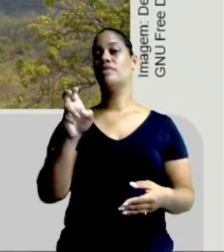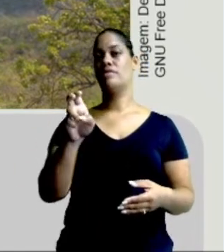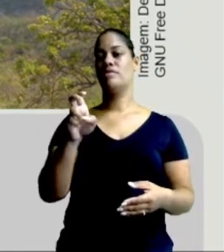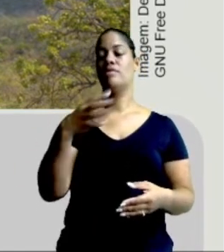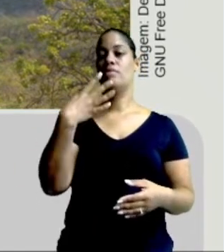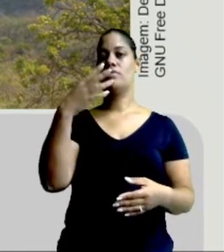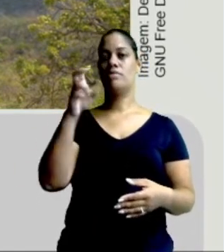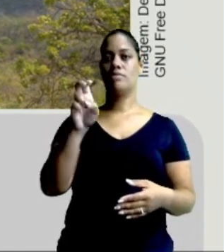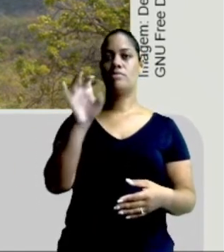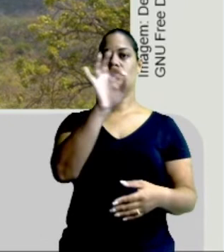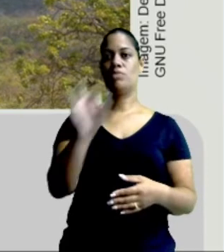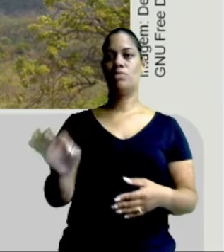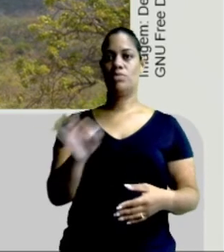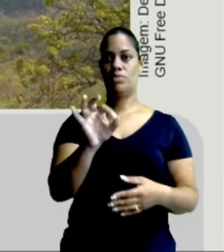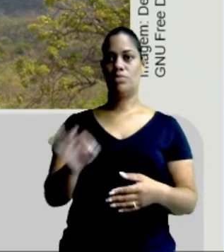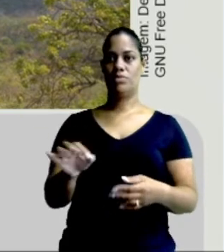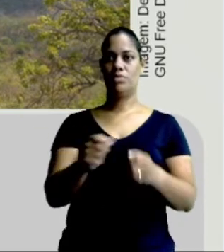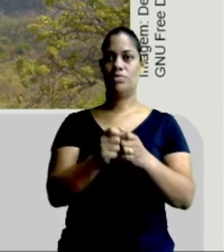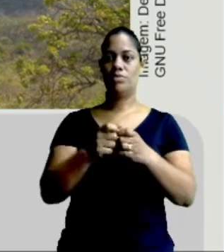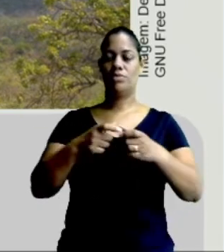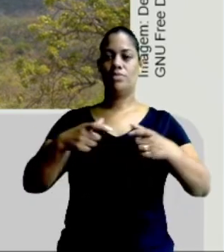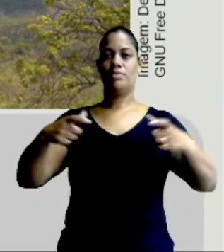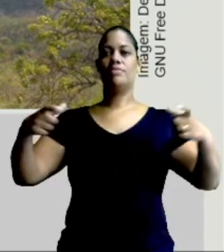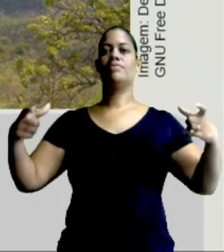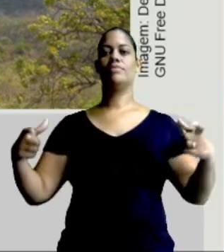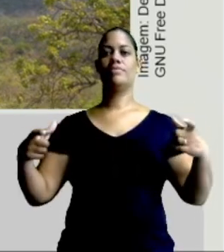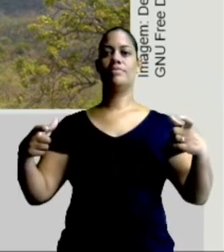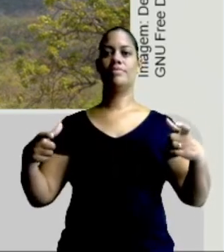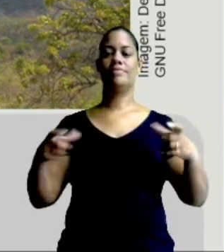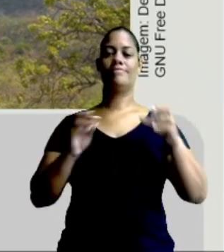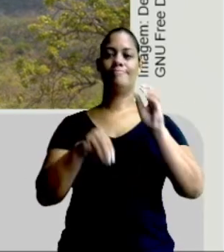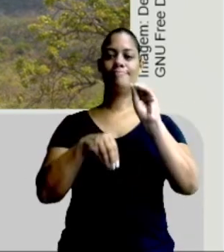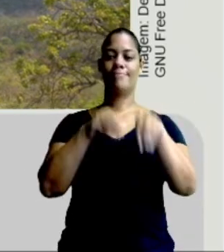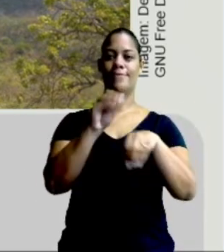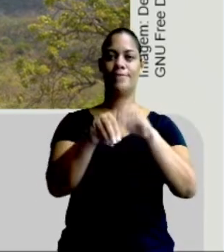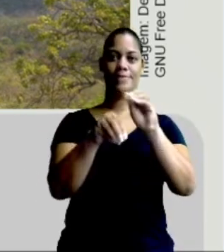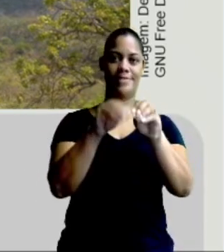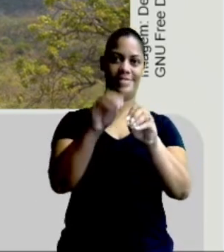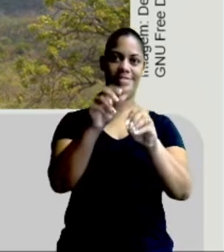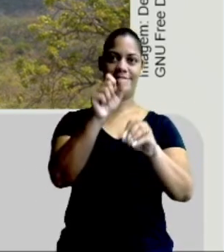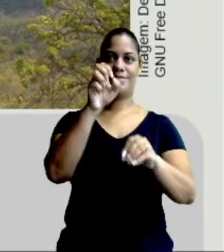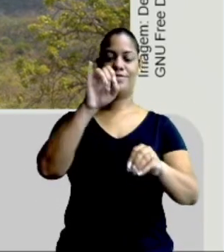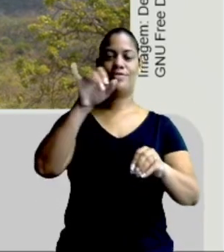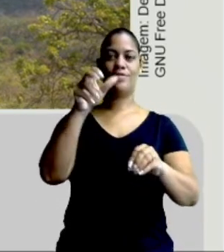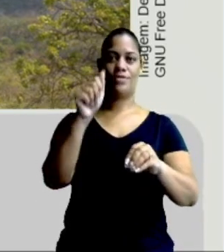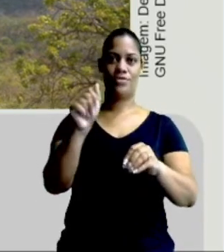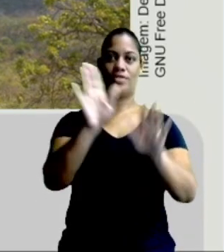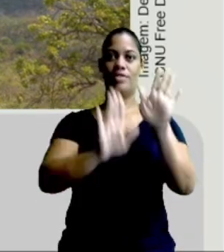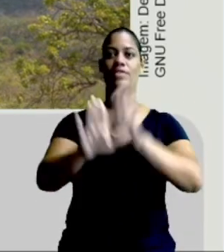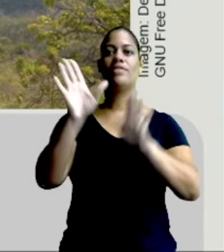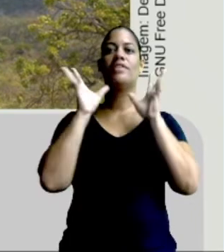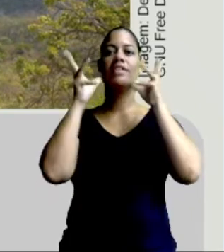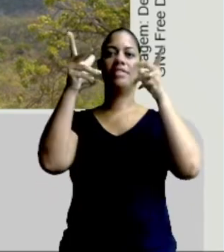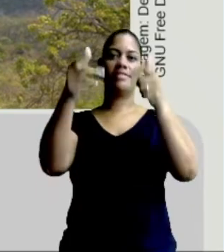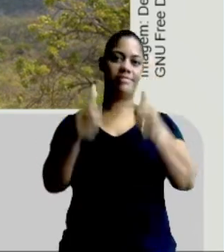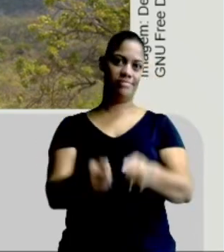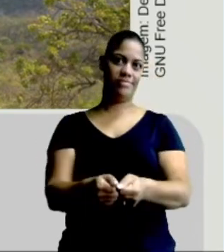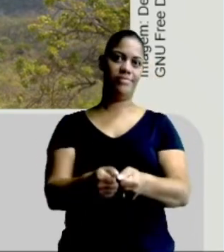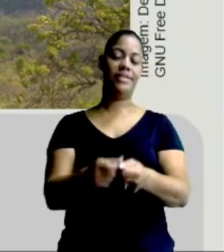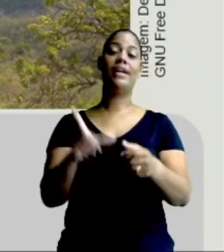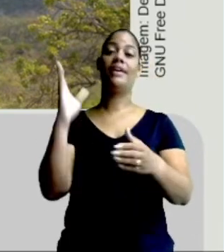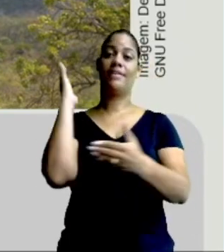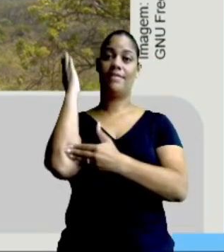destruído devido à expansão da agropecuária, da soja e da criação de animais. E aí teve o